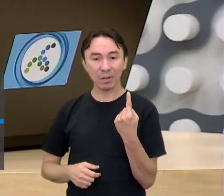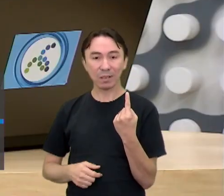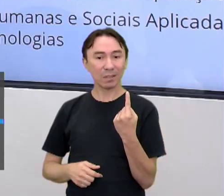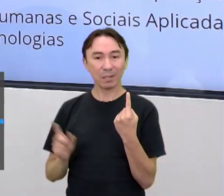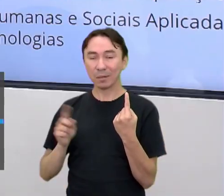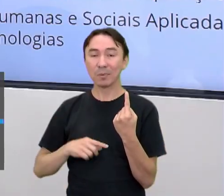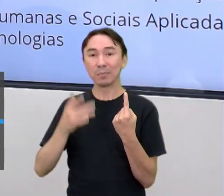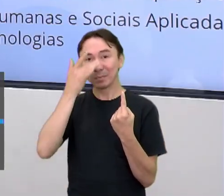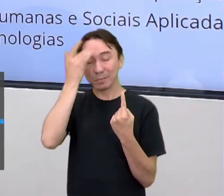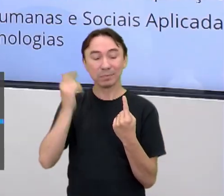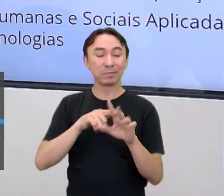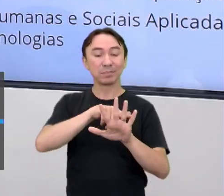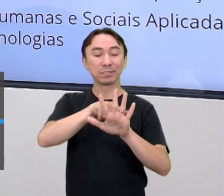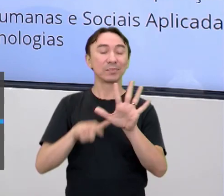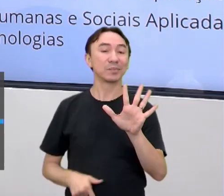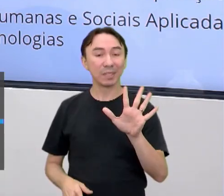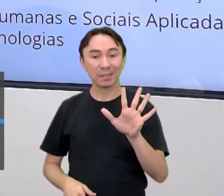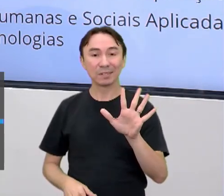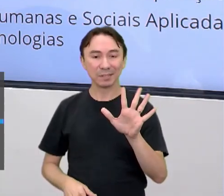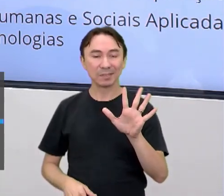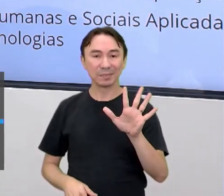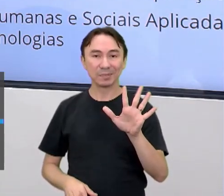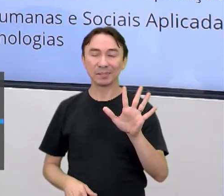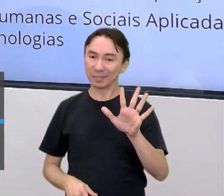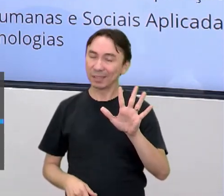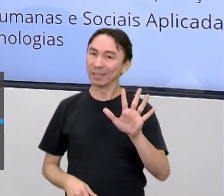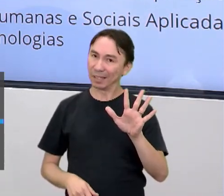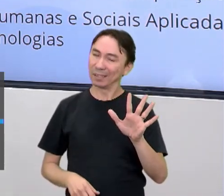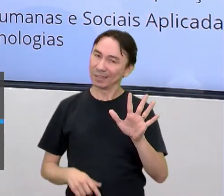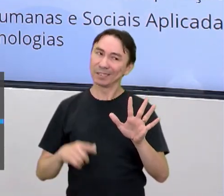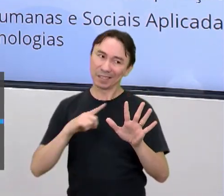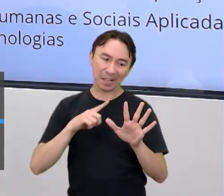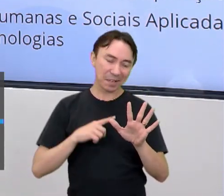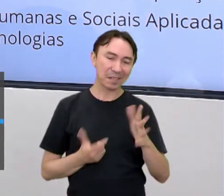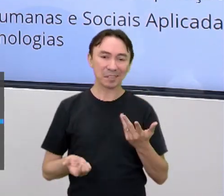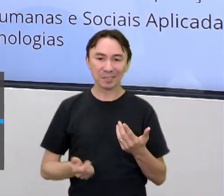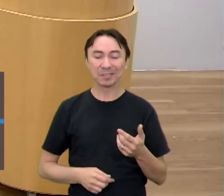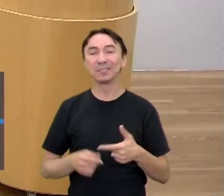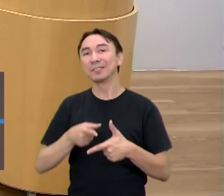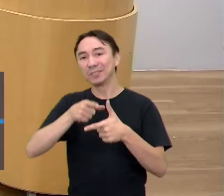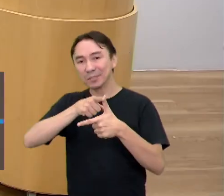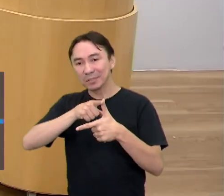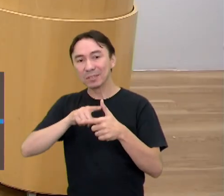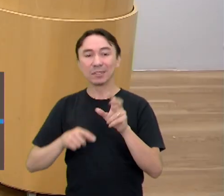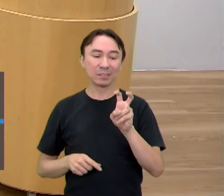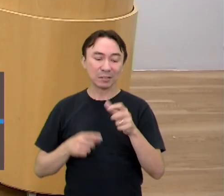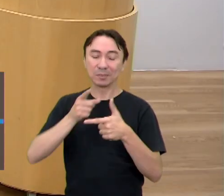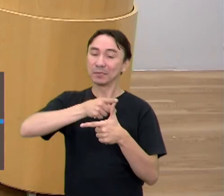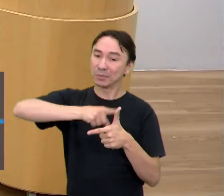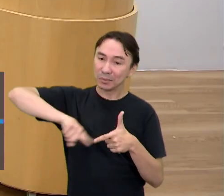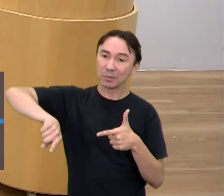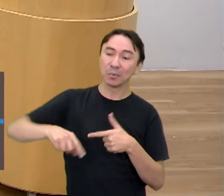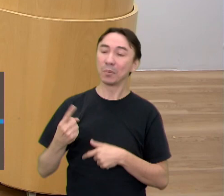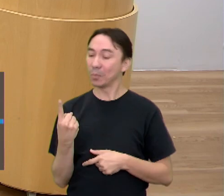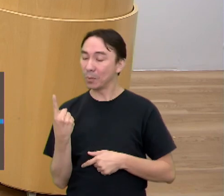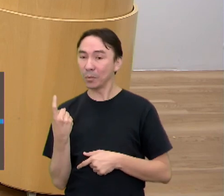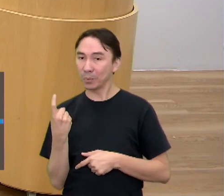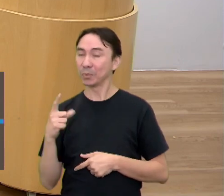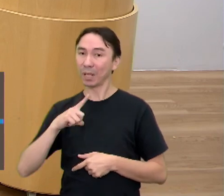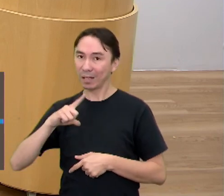por 10, 10 pessoas, um pedacinho menor, mas você acaba o quê? Você acaba aumentando a quantidade de pessoas que